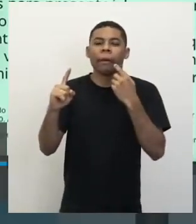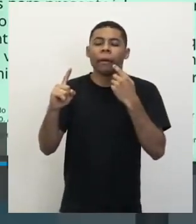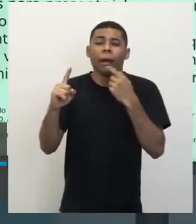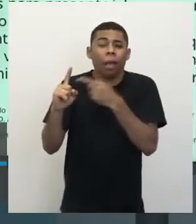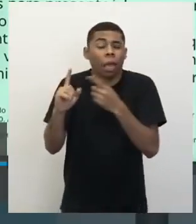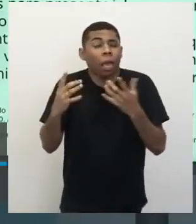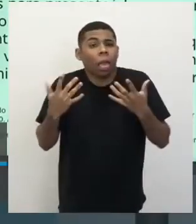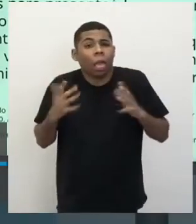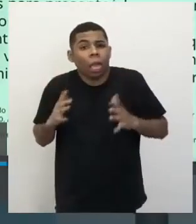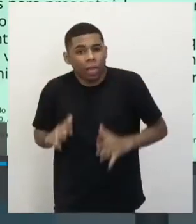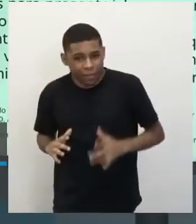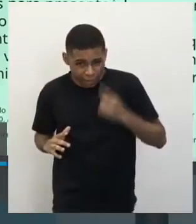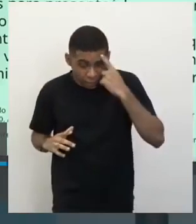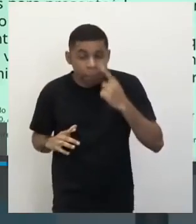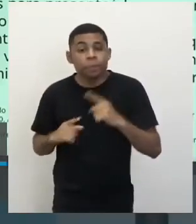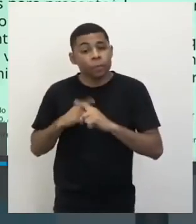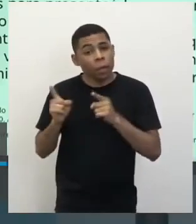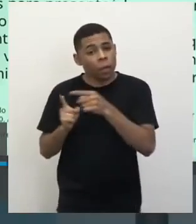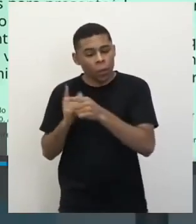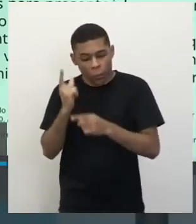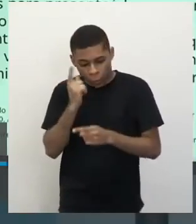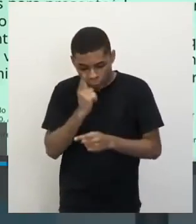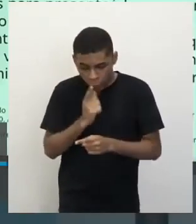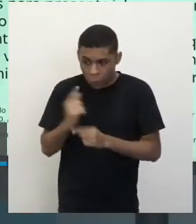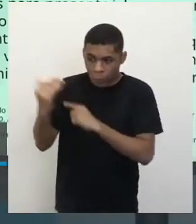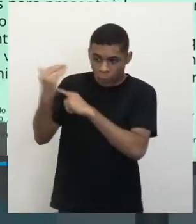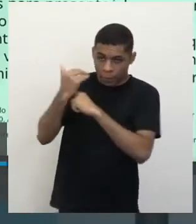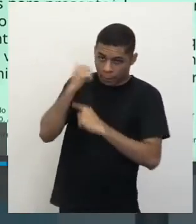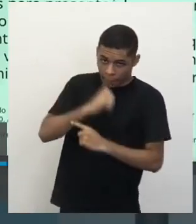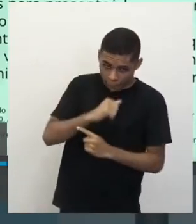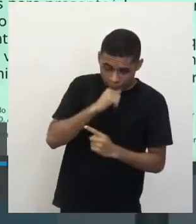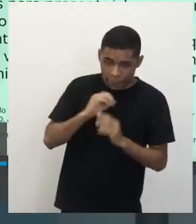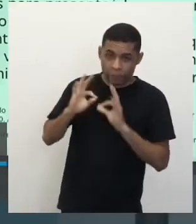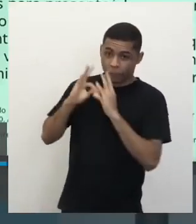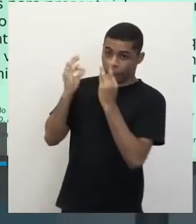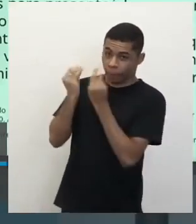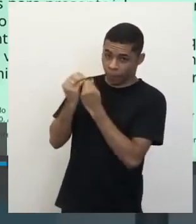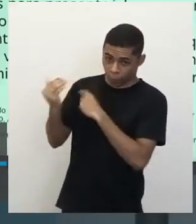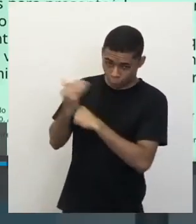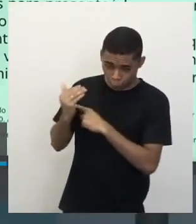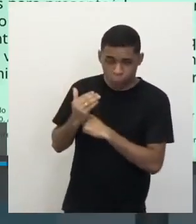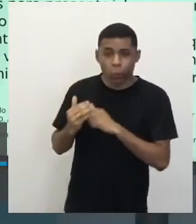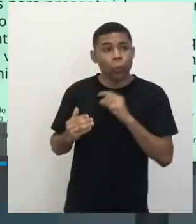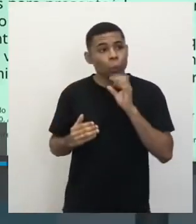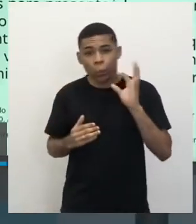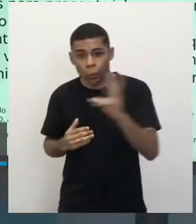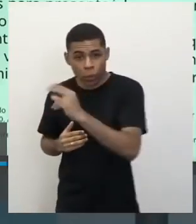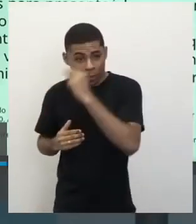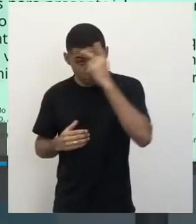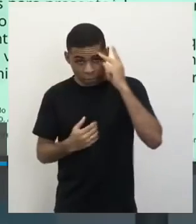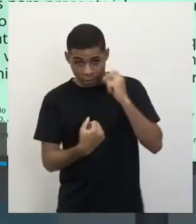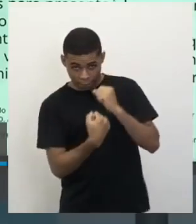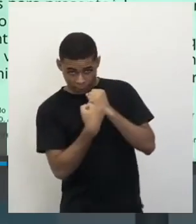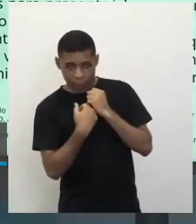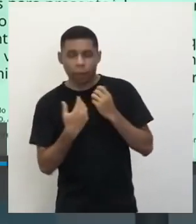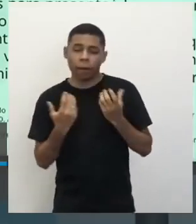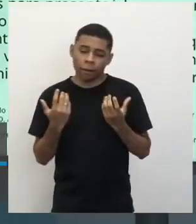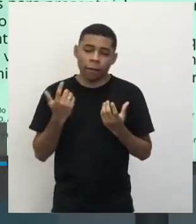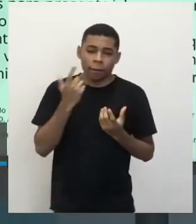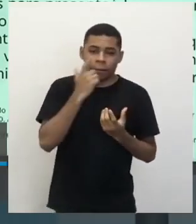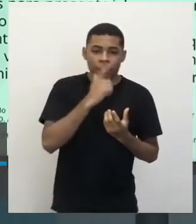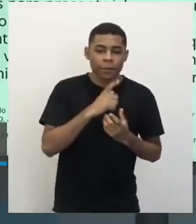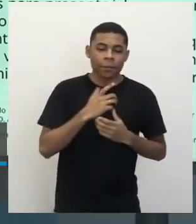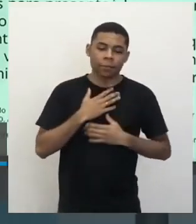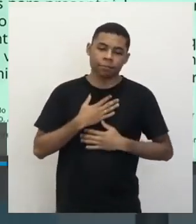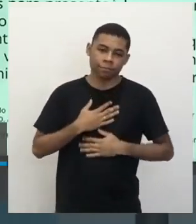ficou abalado. Mas assim ele conseguiu, com o apoio da mãe, da família e de todo o contexto ali de pessoas, fazer